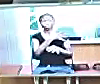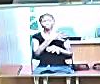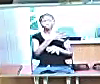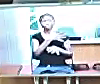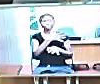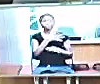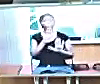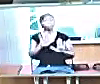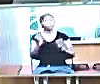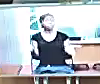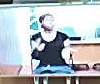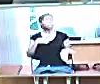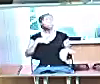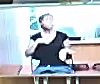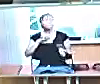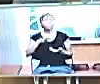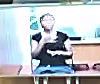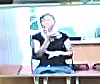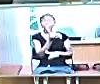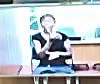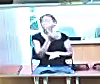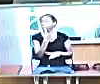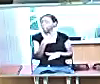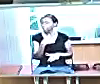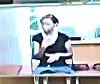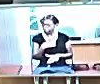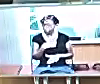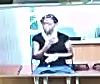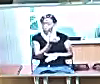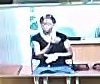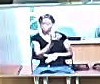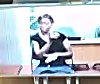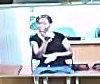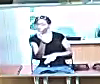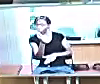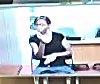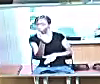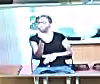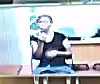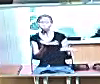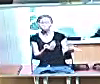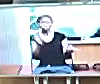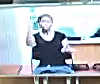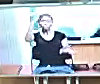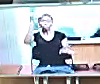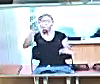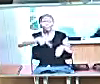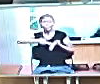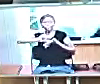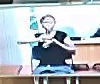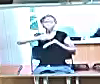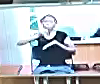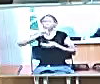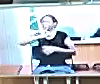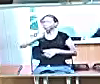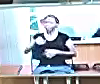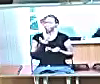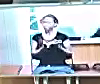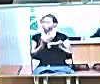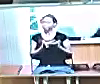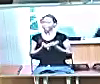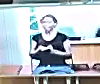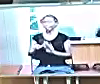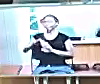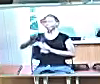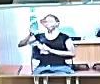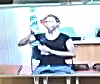mas hoje temos 611 jovens e adultos que não tiveram oportunidade de estudar na época